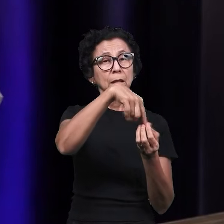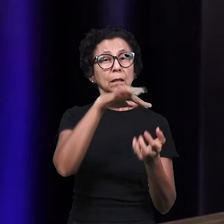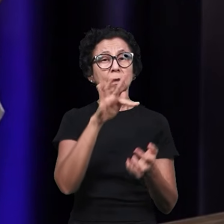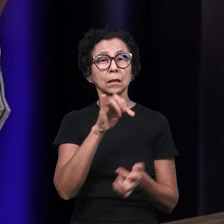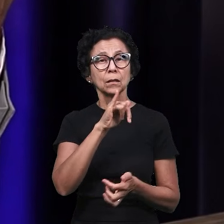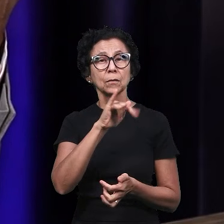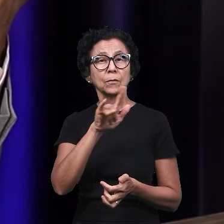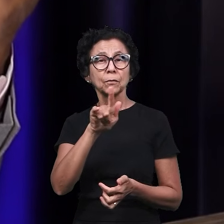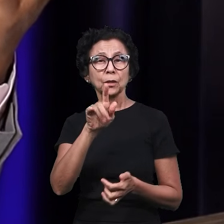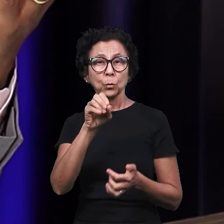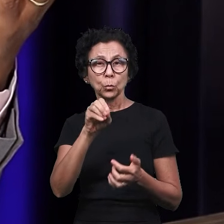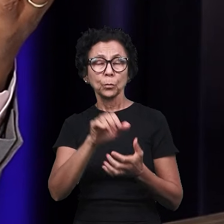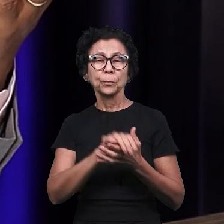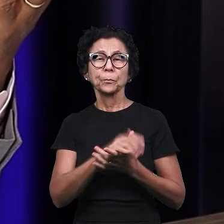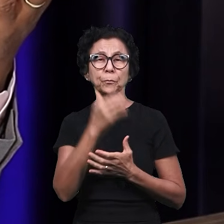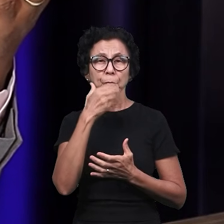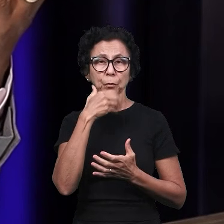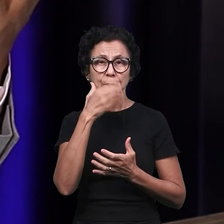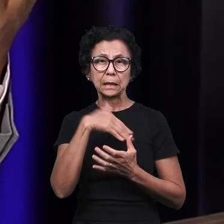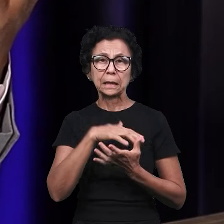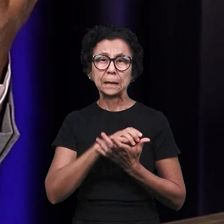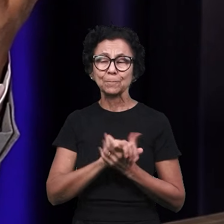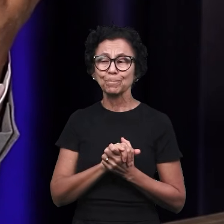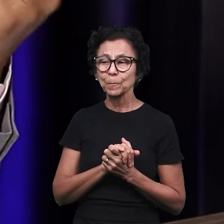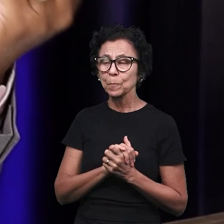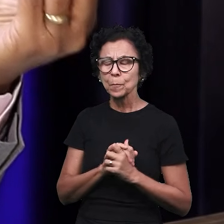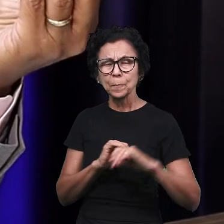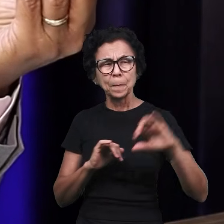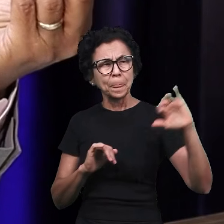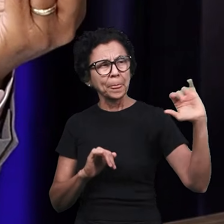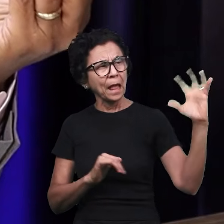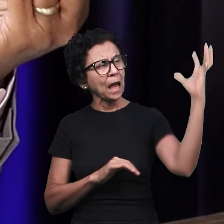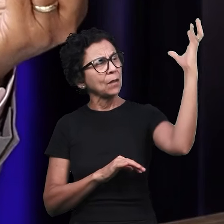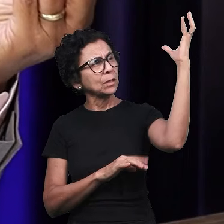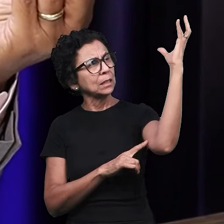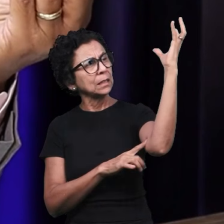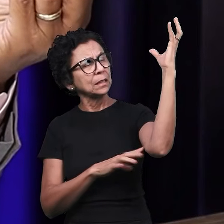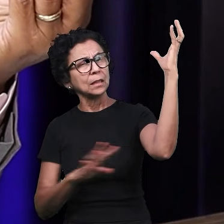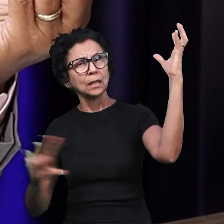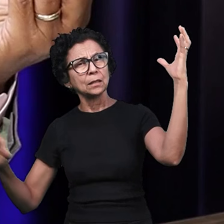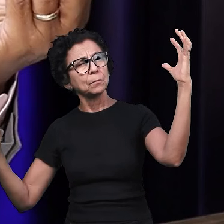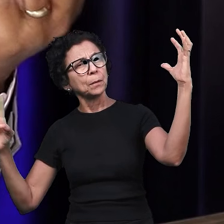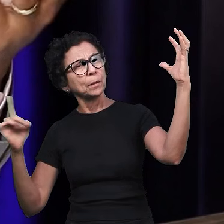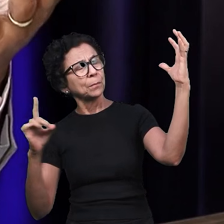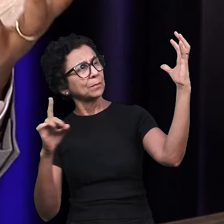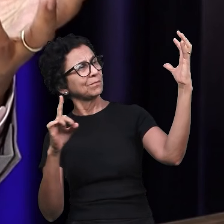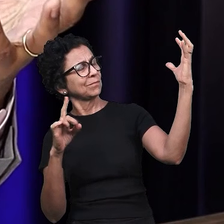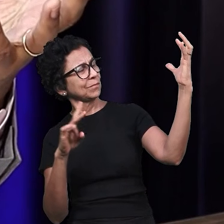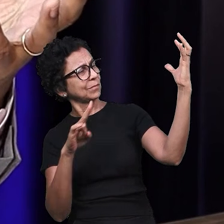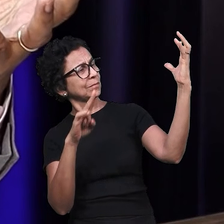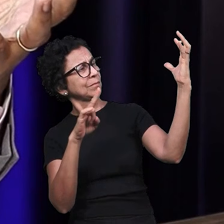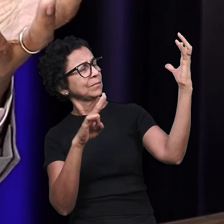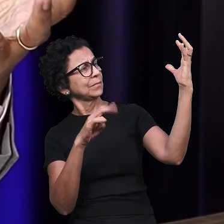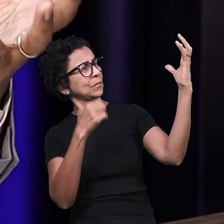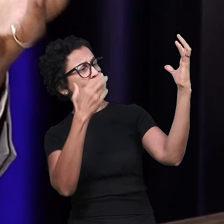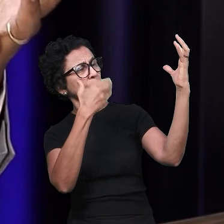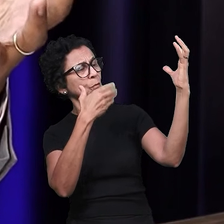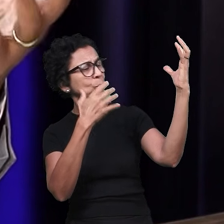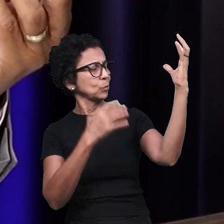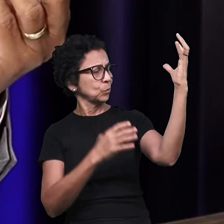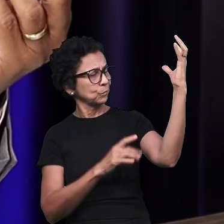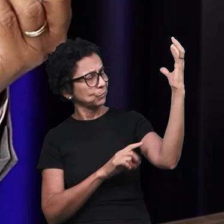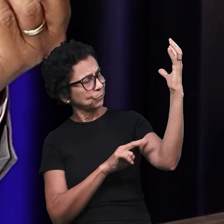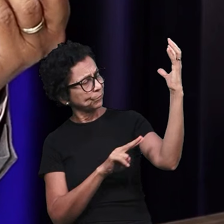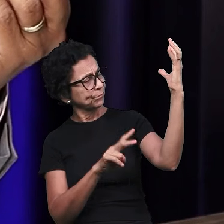Mas Jesus, ao se aproximar, procura frutos e não encontra. Essa é o